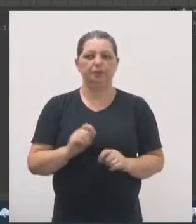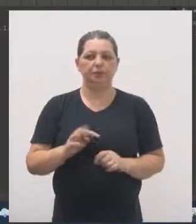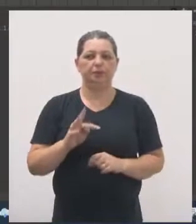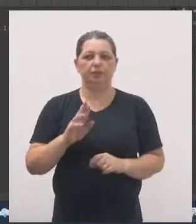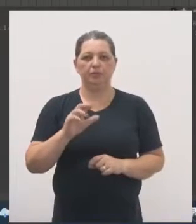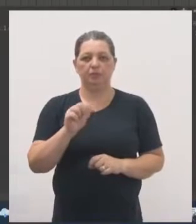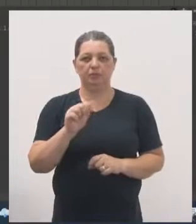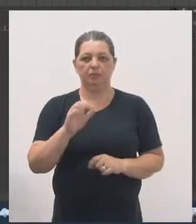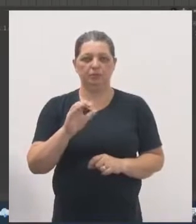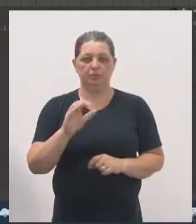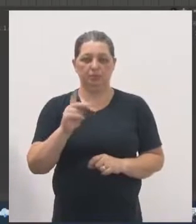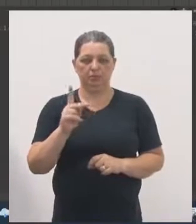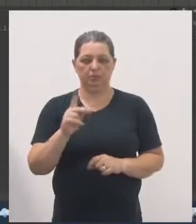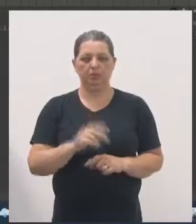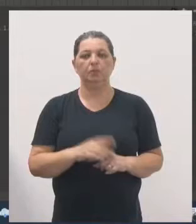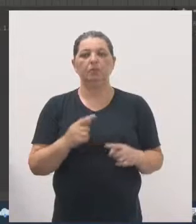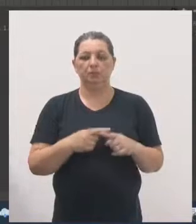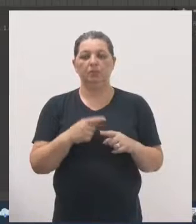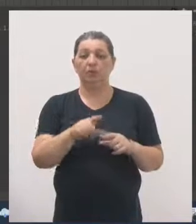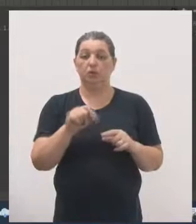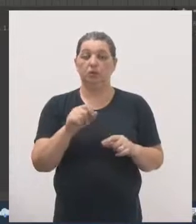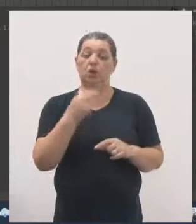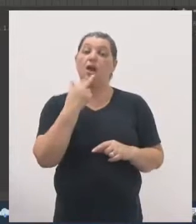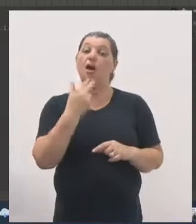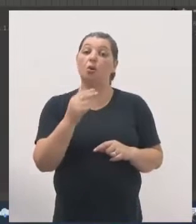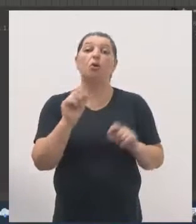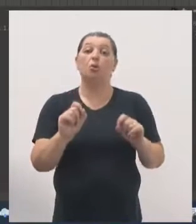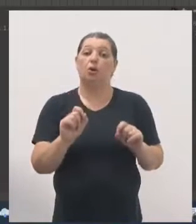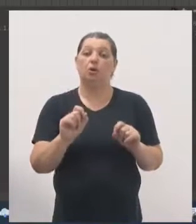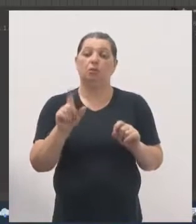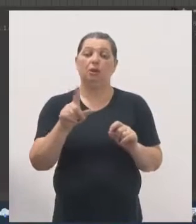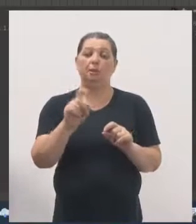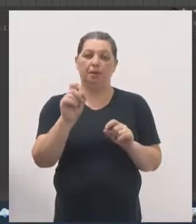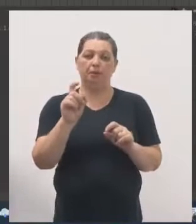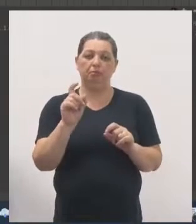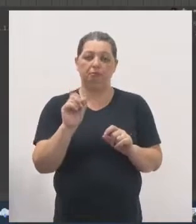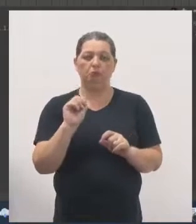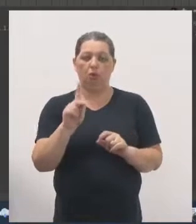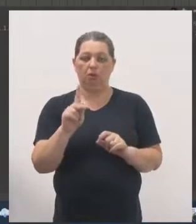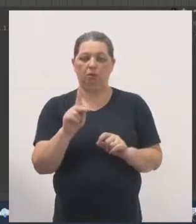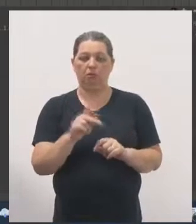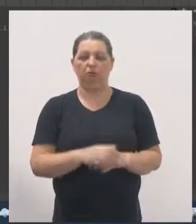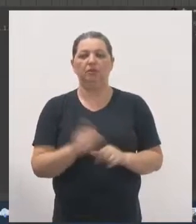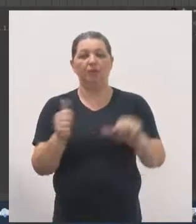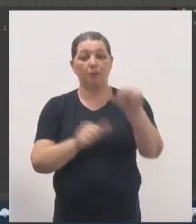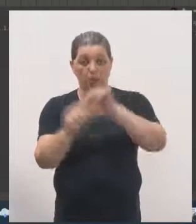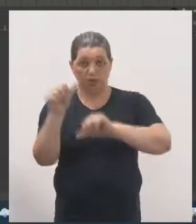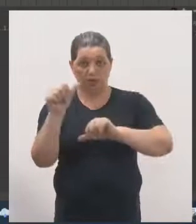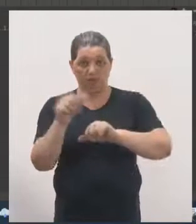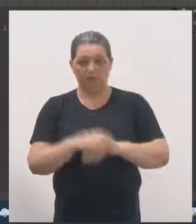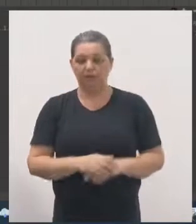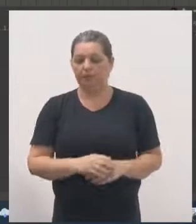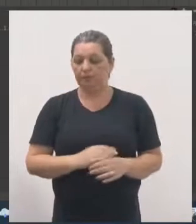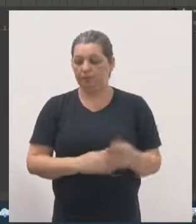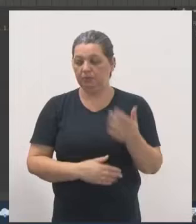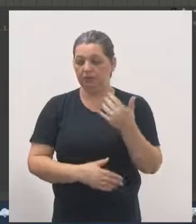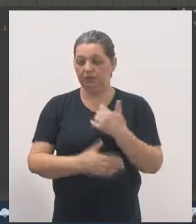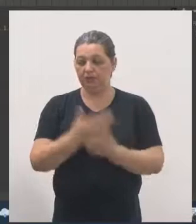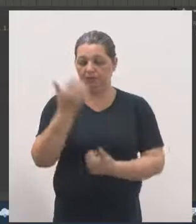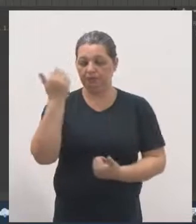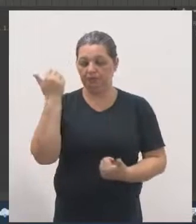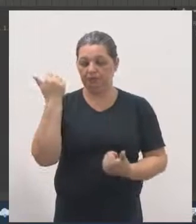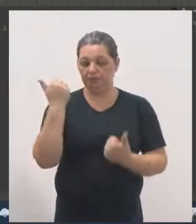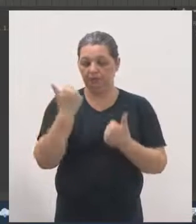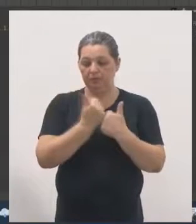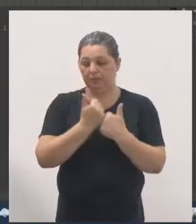O primeiro, você escolhe a cor e dá OK. E ele vai mudar. Eu vou colocar para gravar aqui,